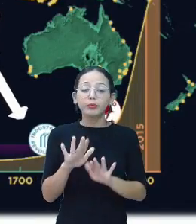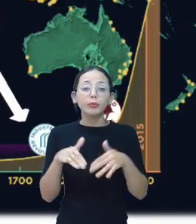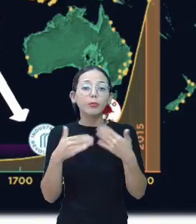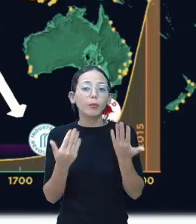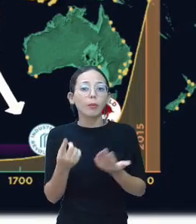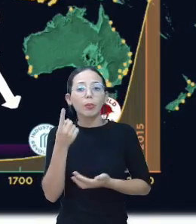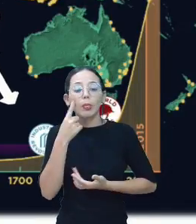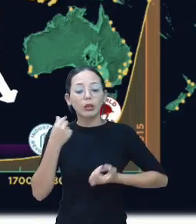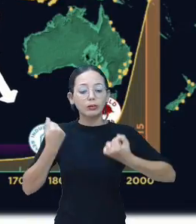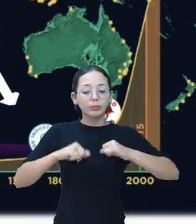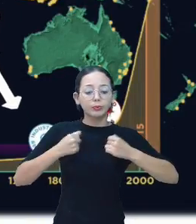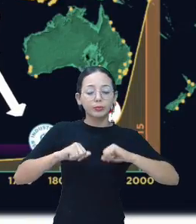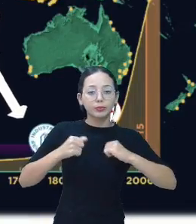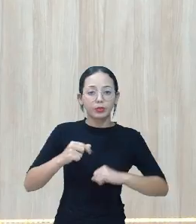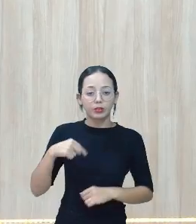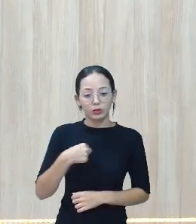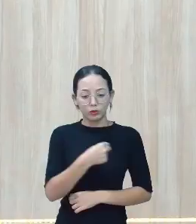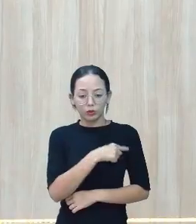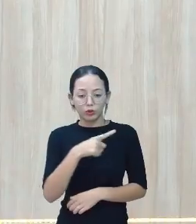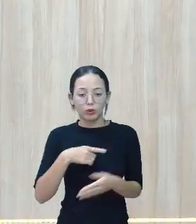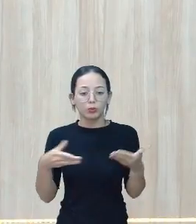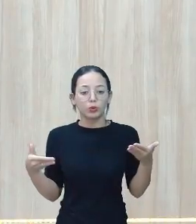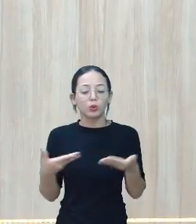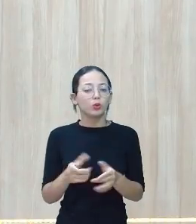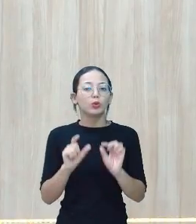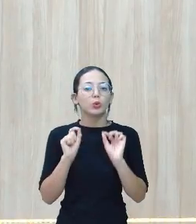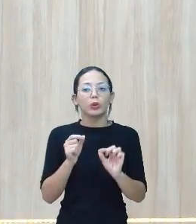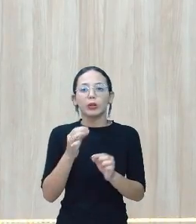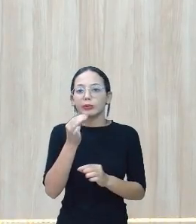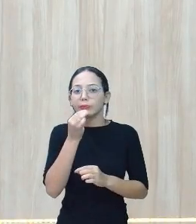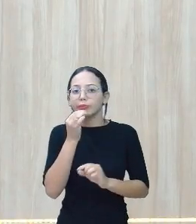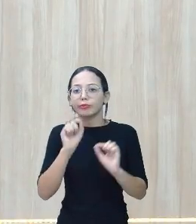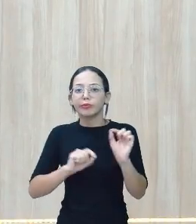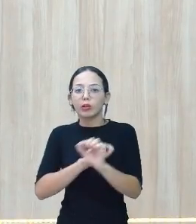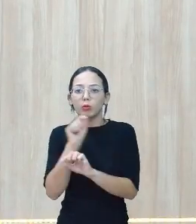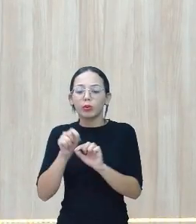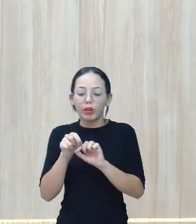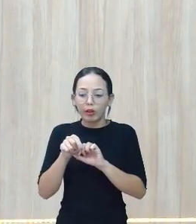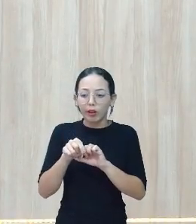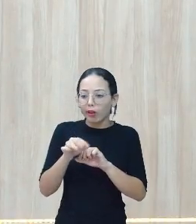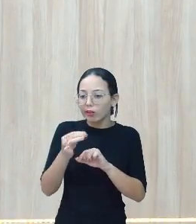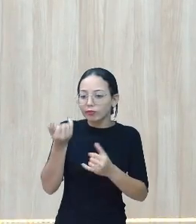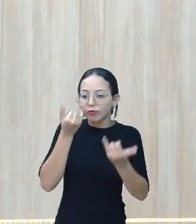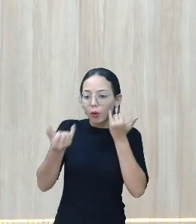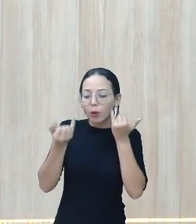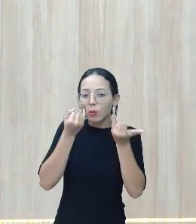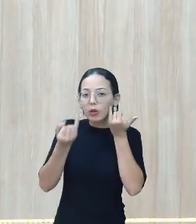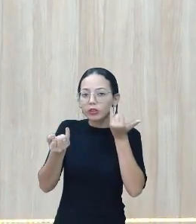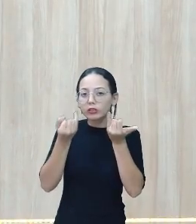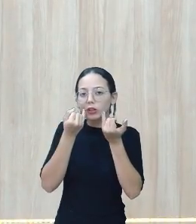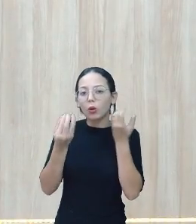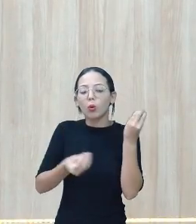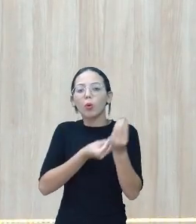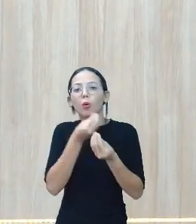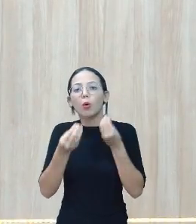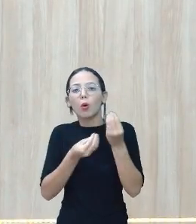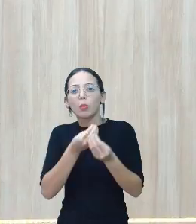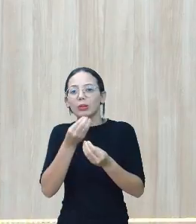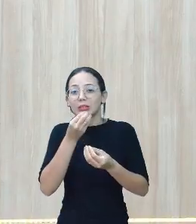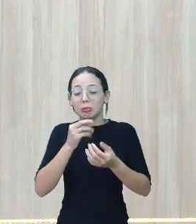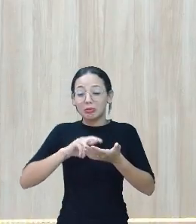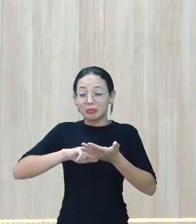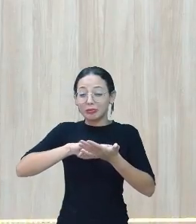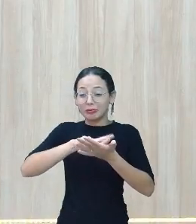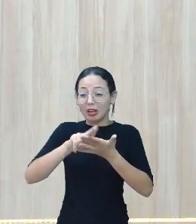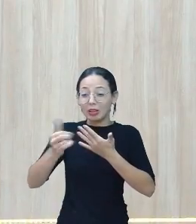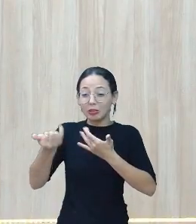uma grande necessidade que a gente tem hoje é de filtrar todas essas informações. Como é que a gente, no meio de tantas